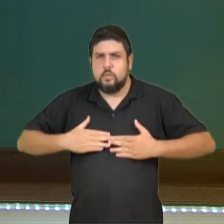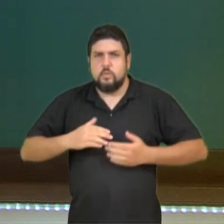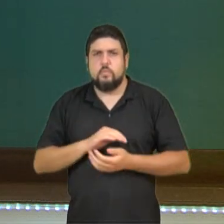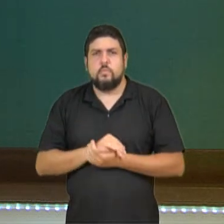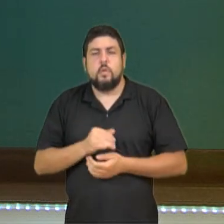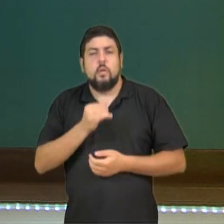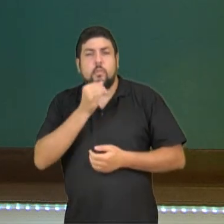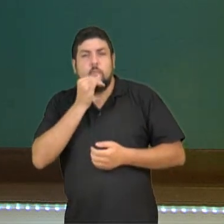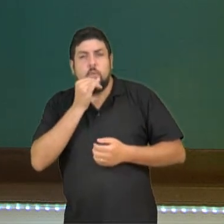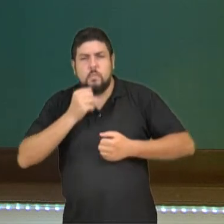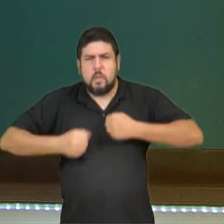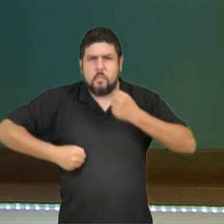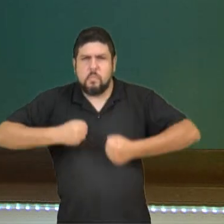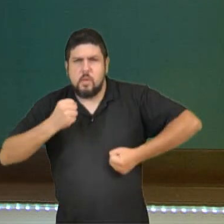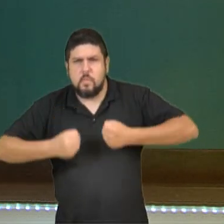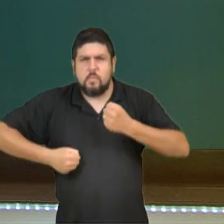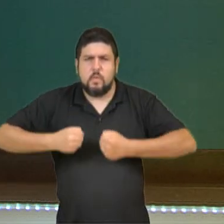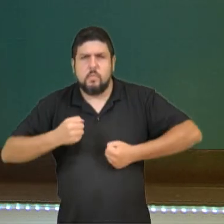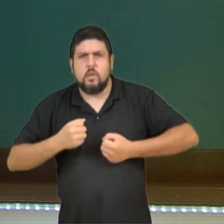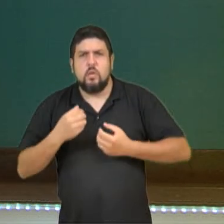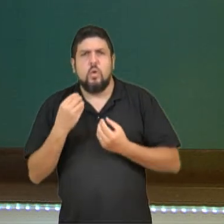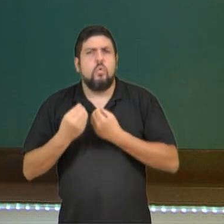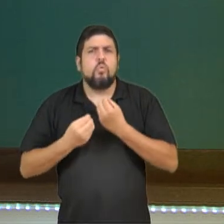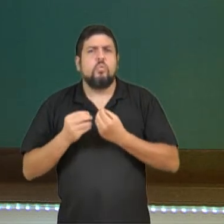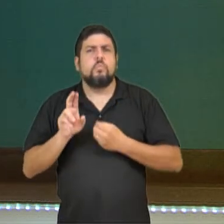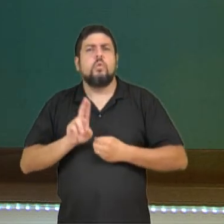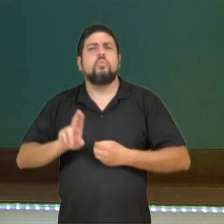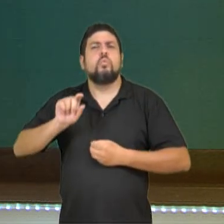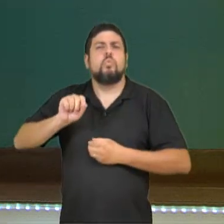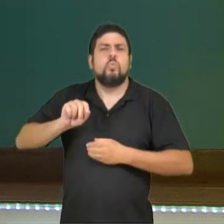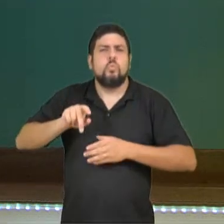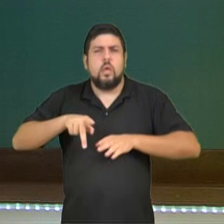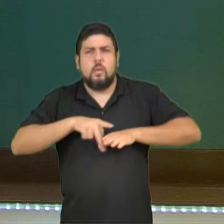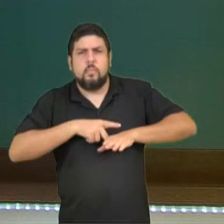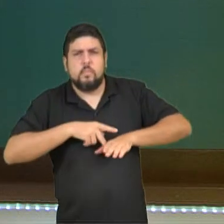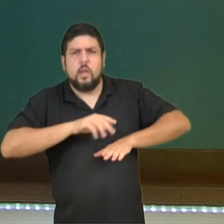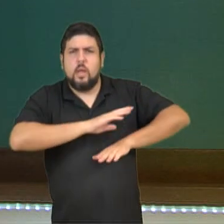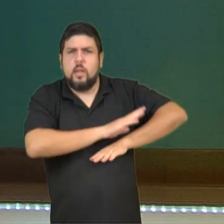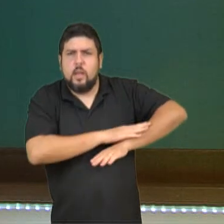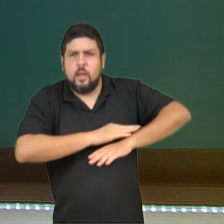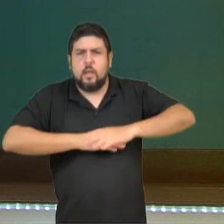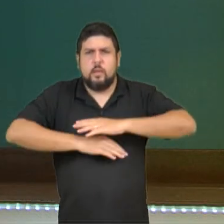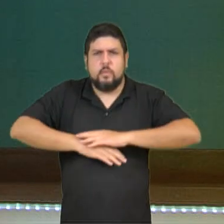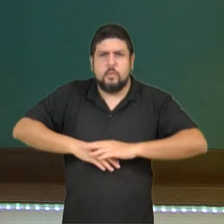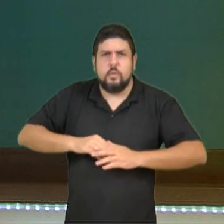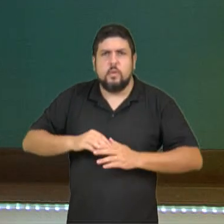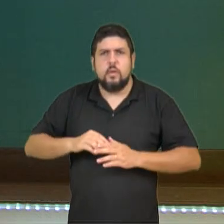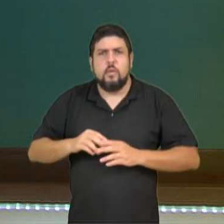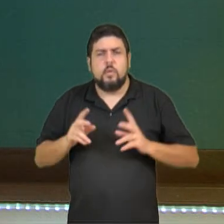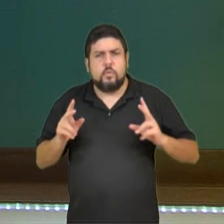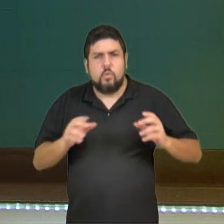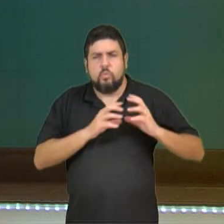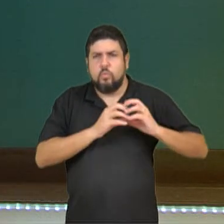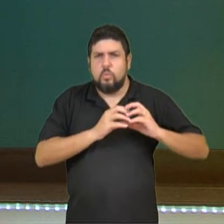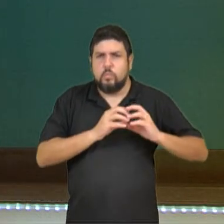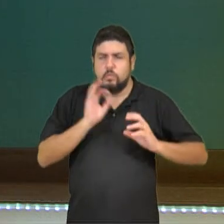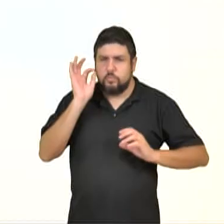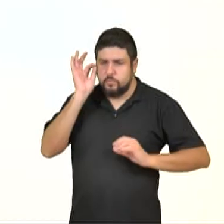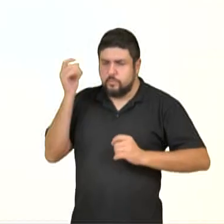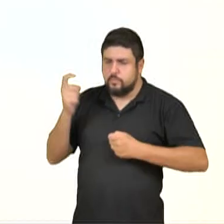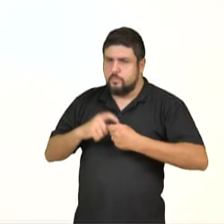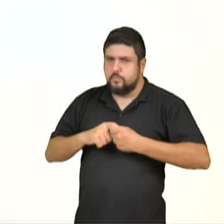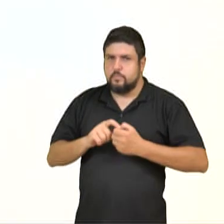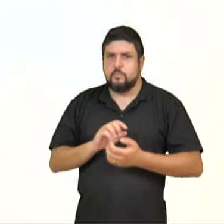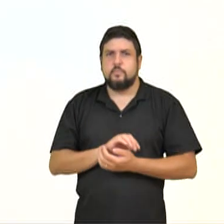escolhi atletismo, qual que é a capacidade física, por que você acha que é parecido com que também utiliza a mesma capacidade que o softball, tá? Já